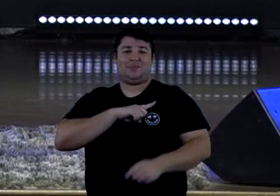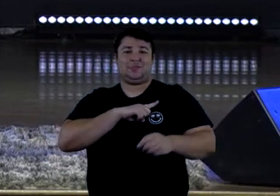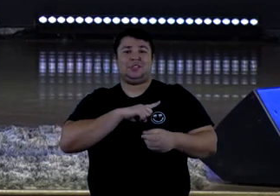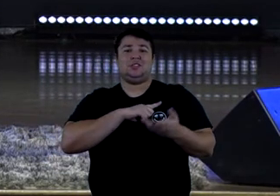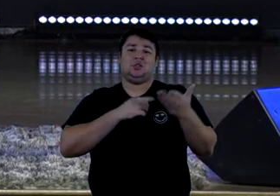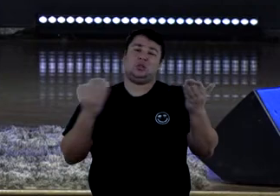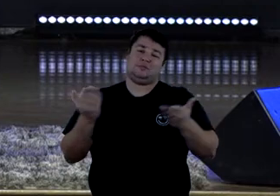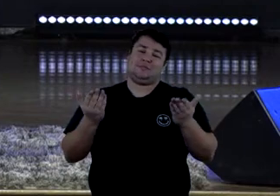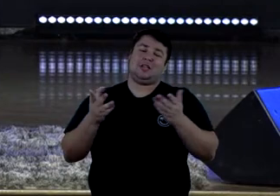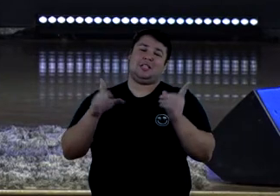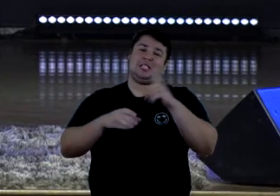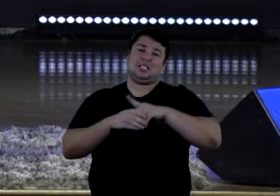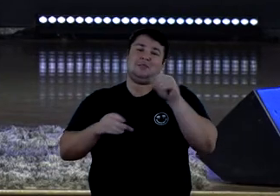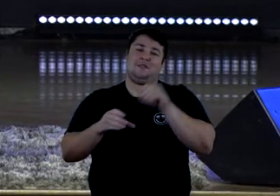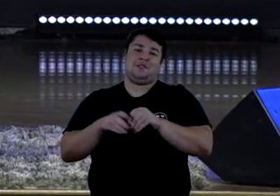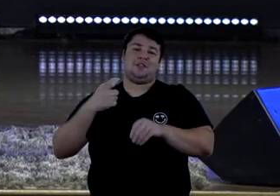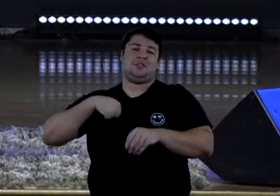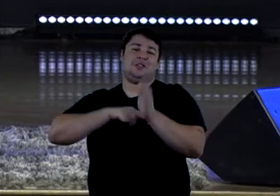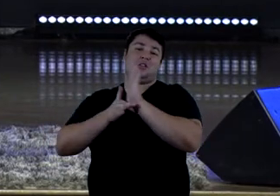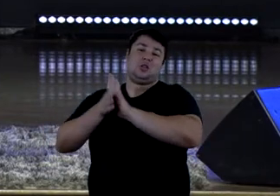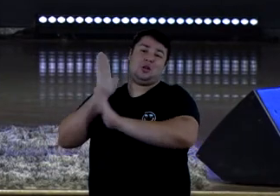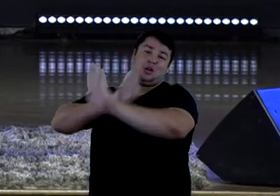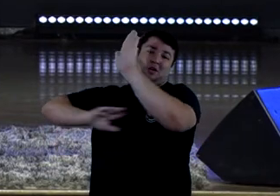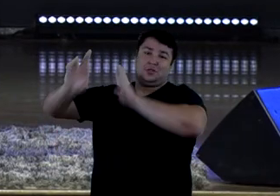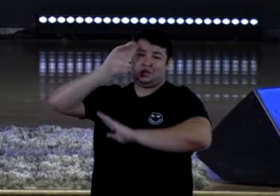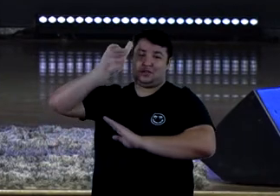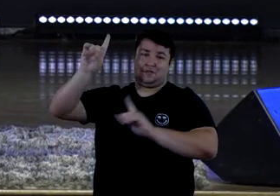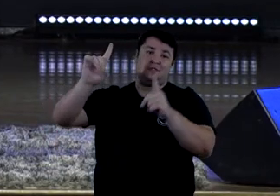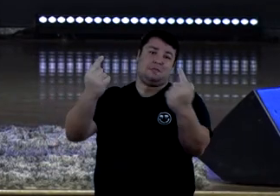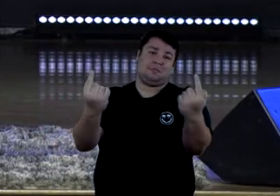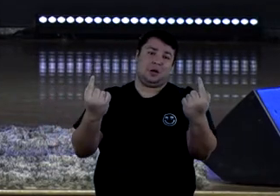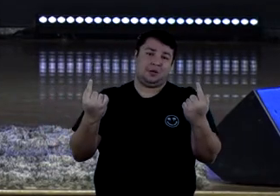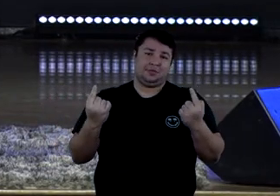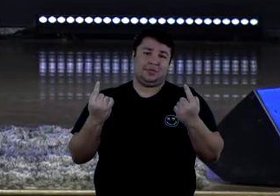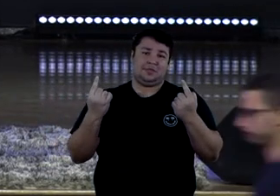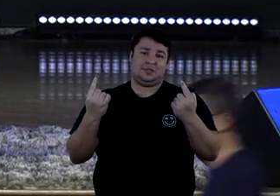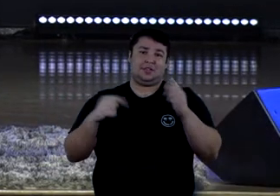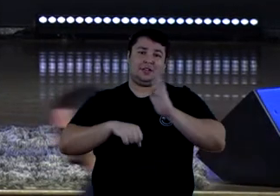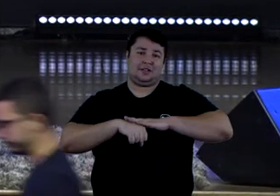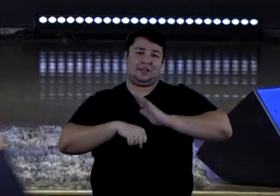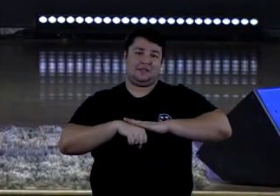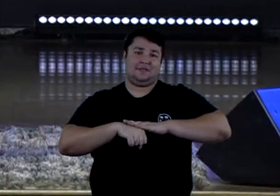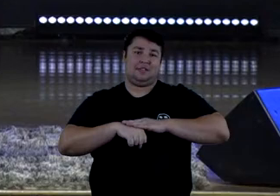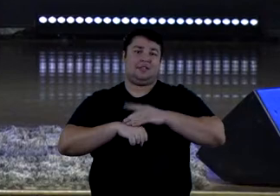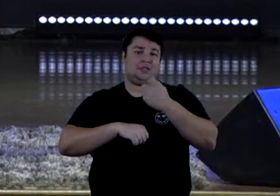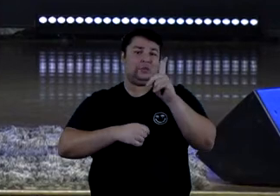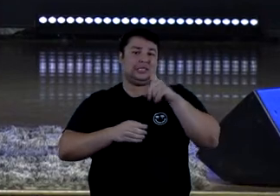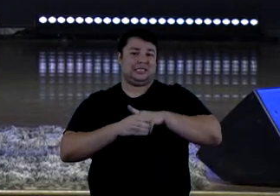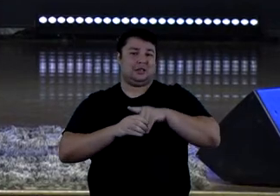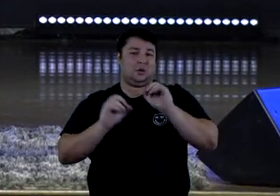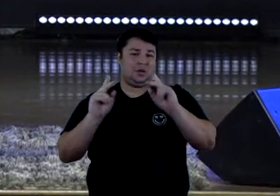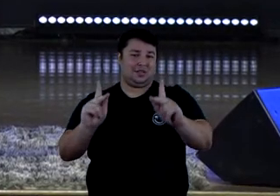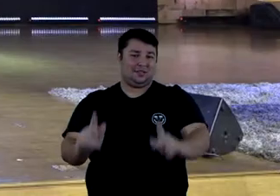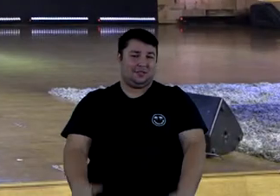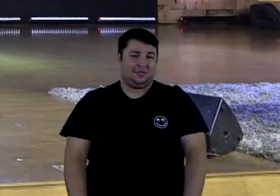ministrar os dízimos e as ofertas. Enquanto adoramos ao Senhor, você pode sair do teu lugar e fazer a sua